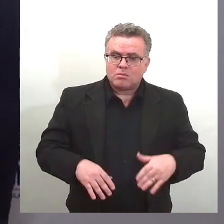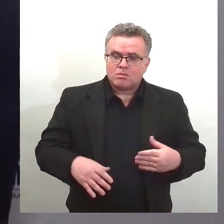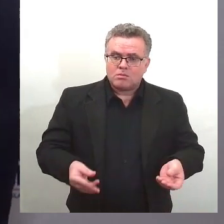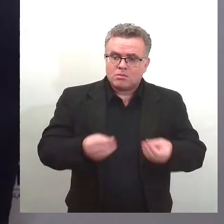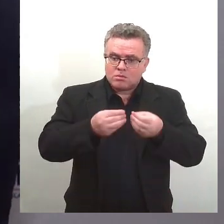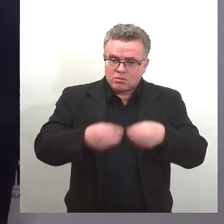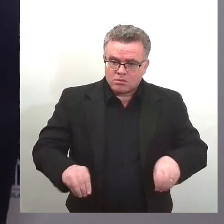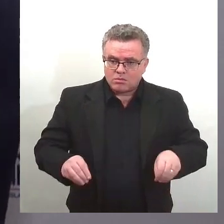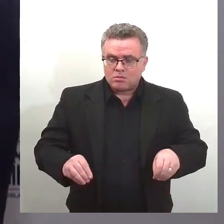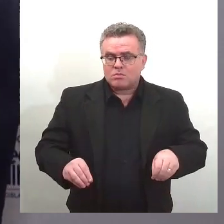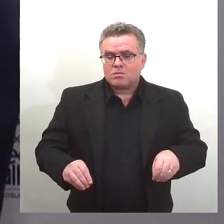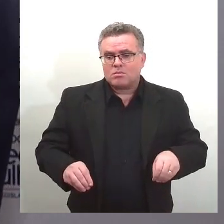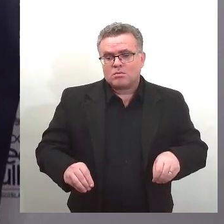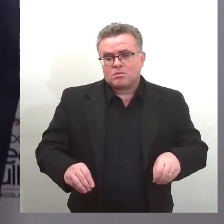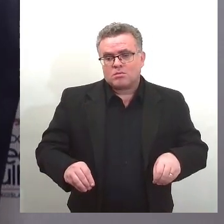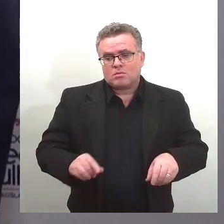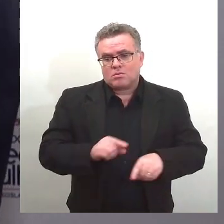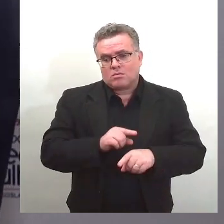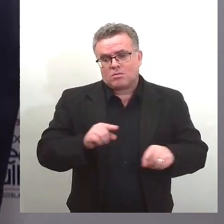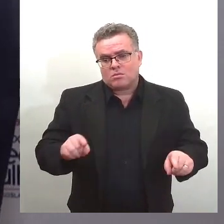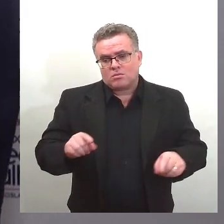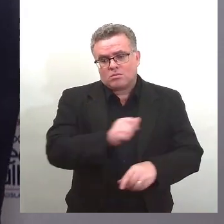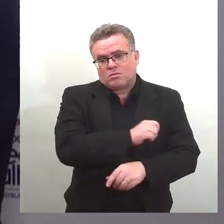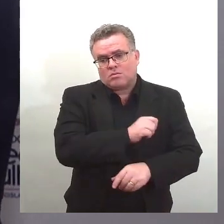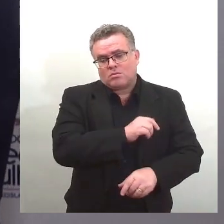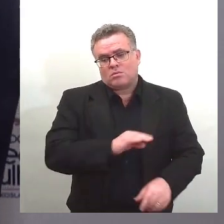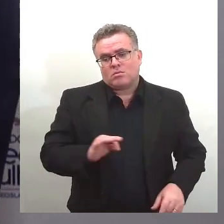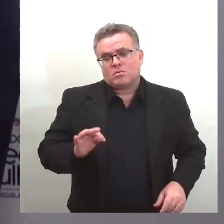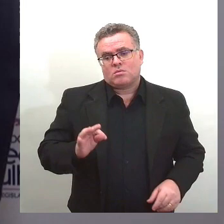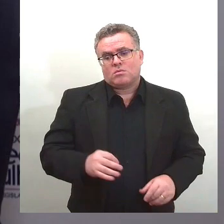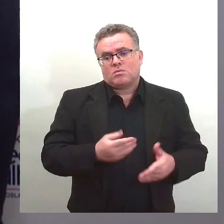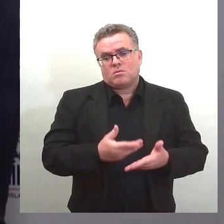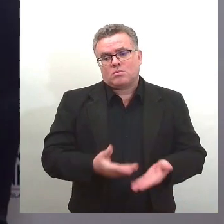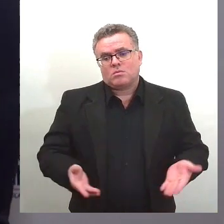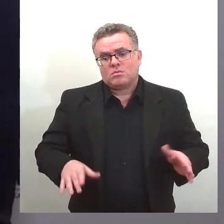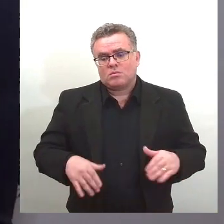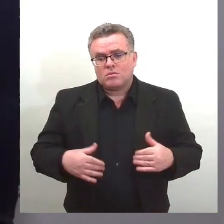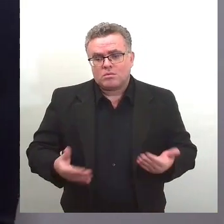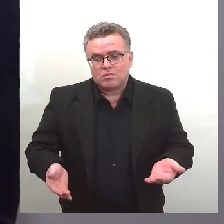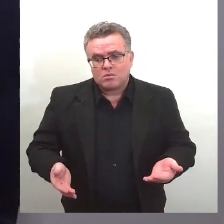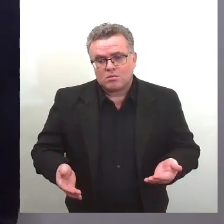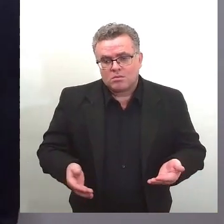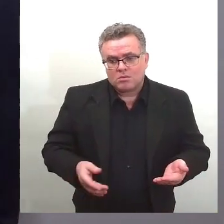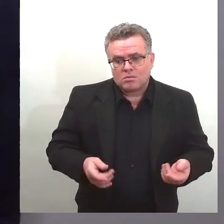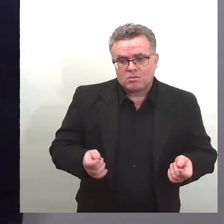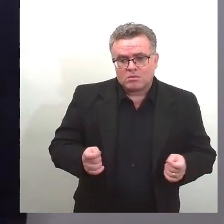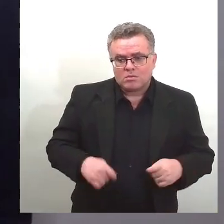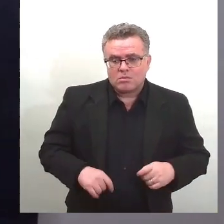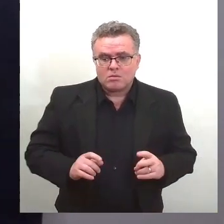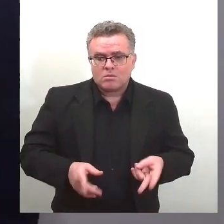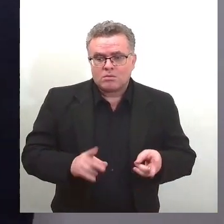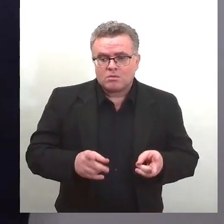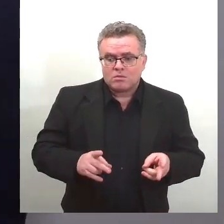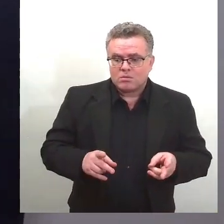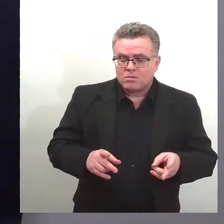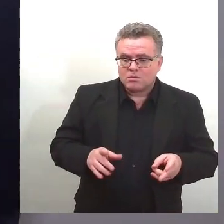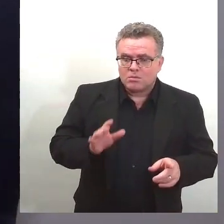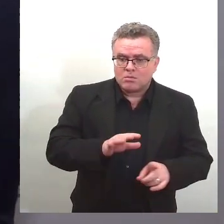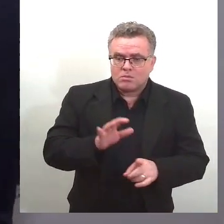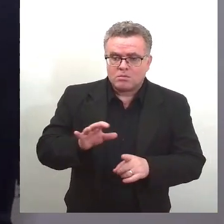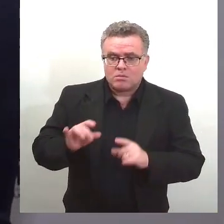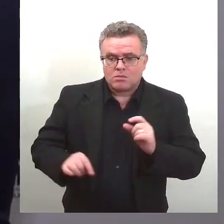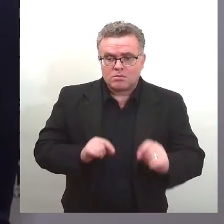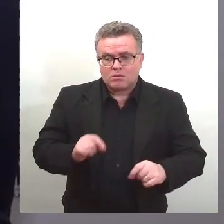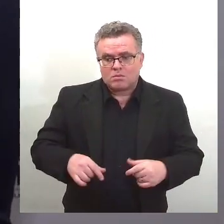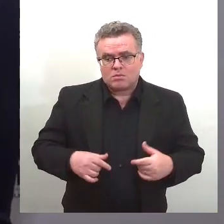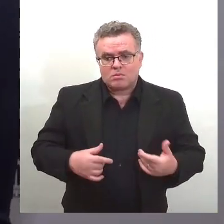prejudicando e muito, toda a comunidade escolar que está sendo afetada por uma medida